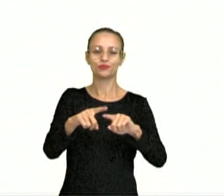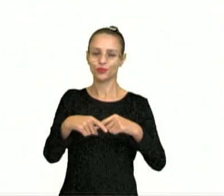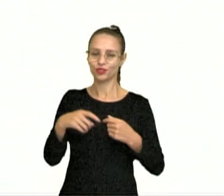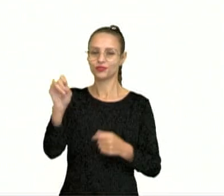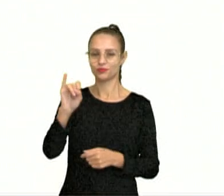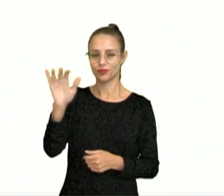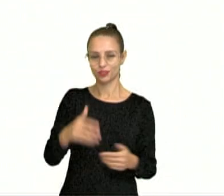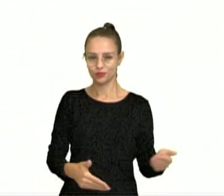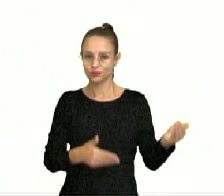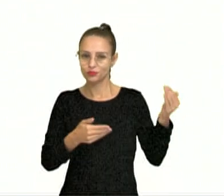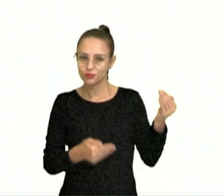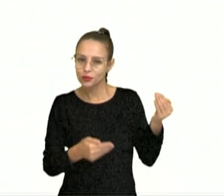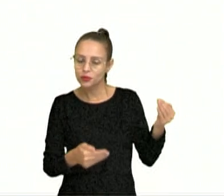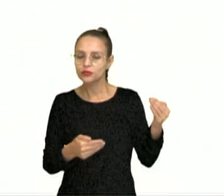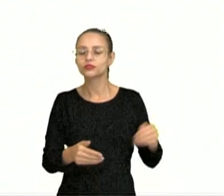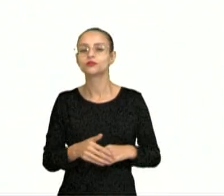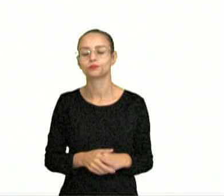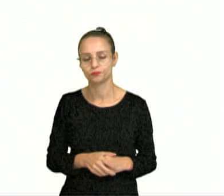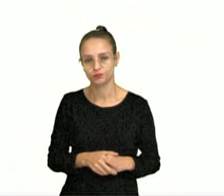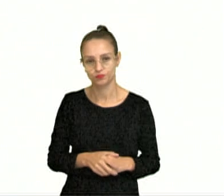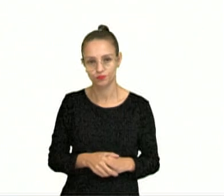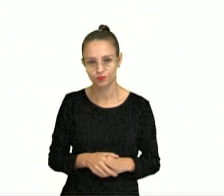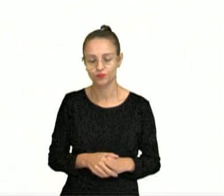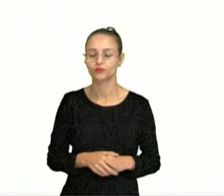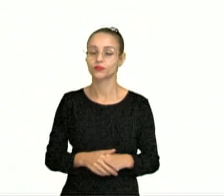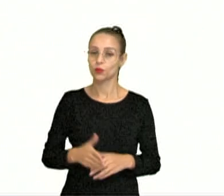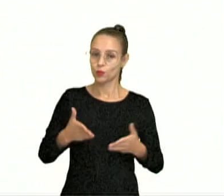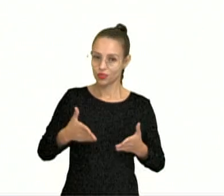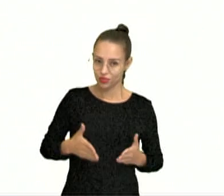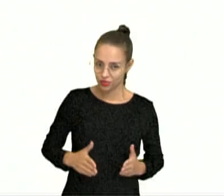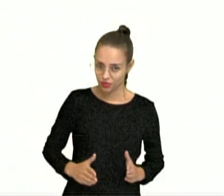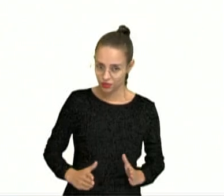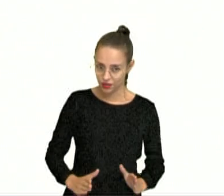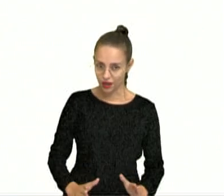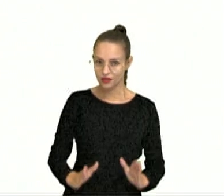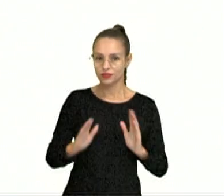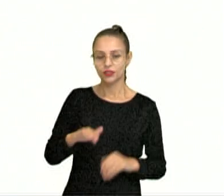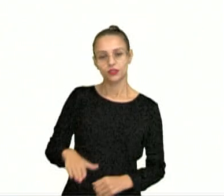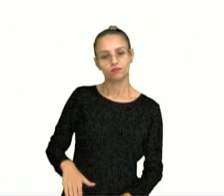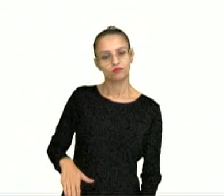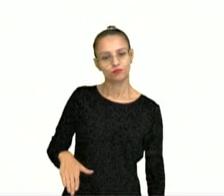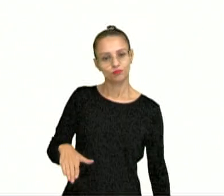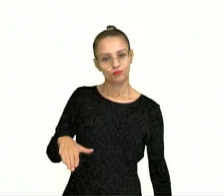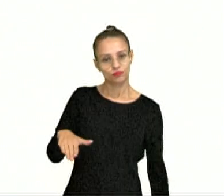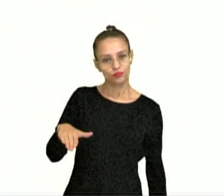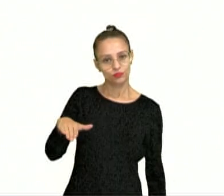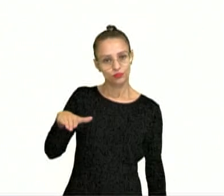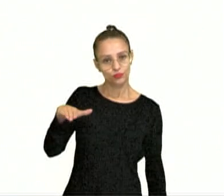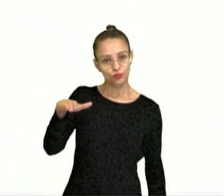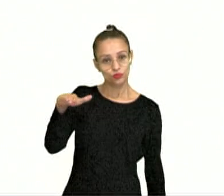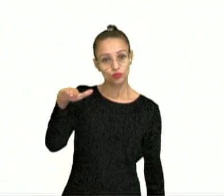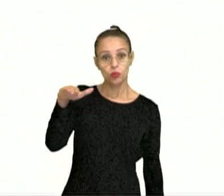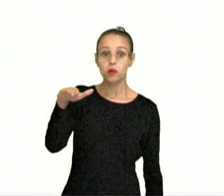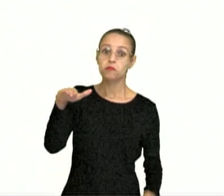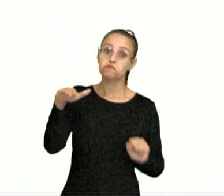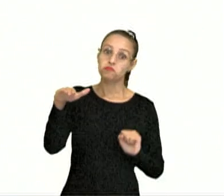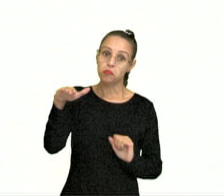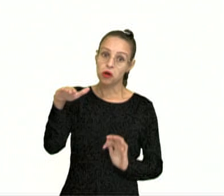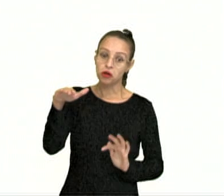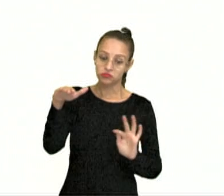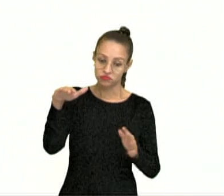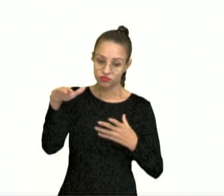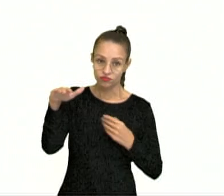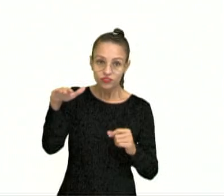com um bebezinho. Os indivíduos, então, nascem, crescem, podem se